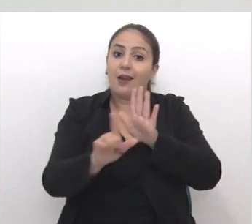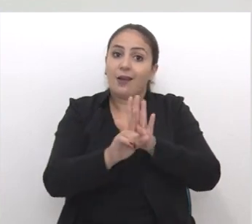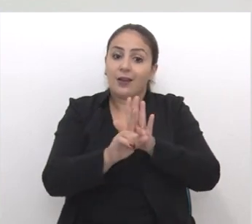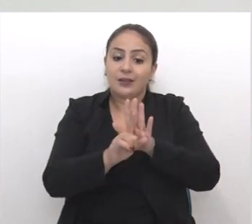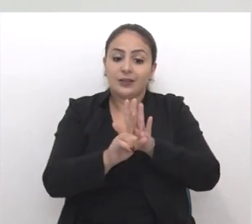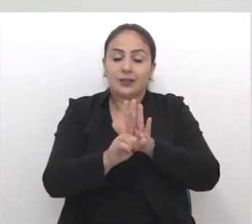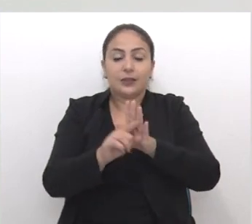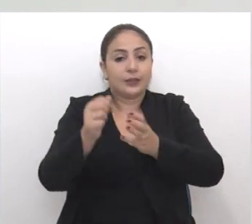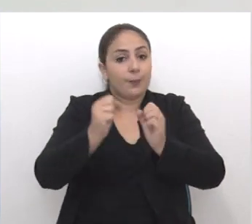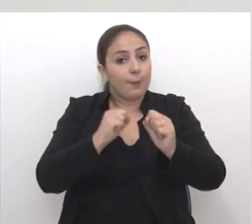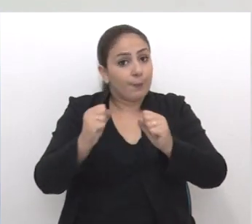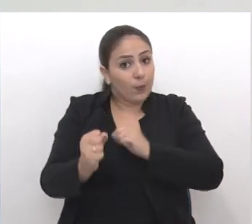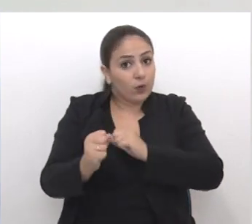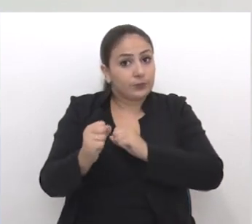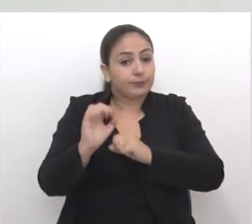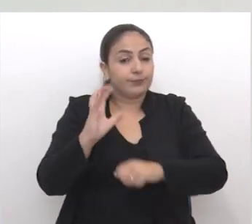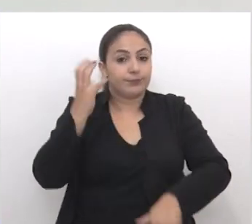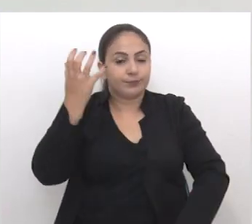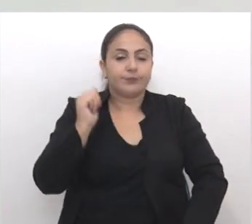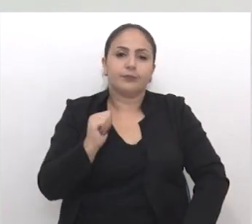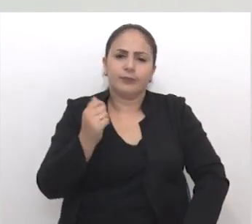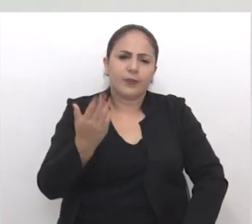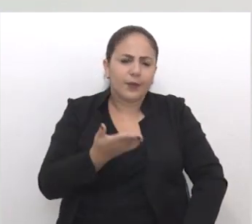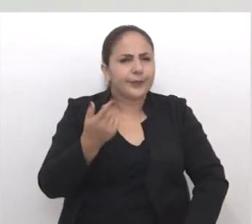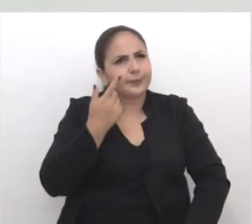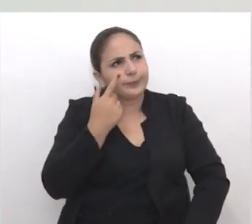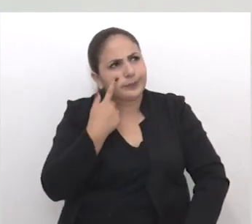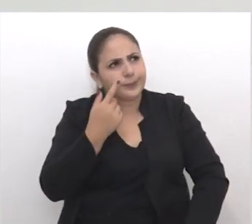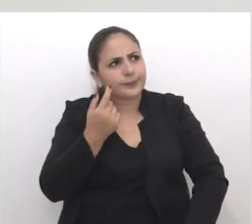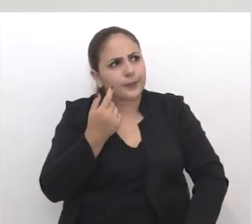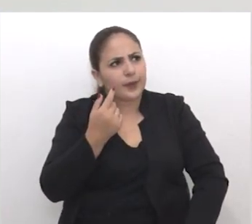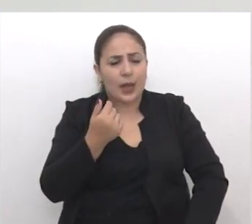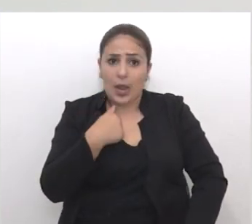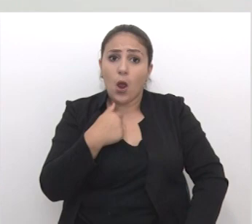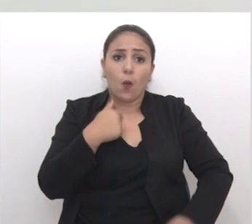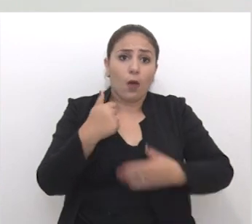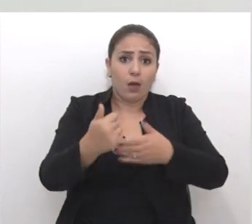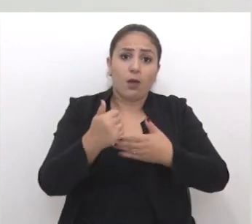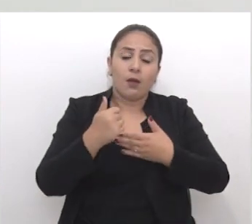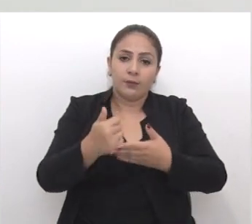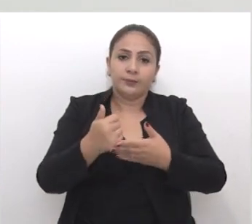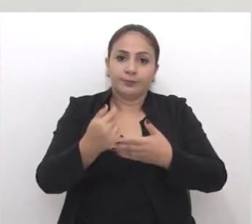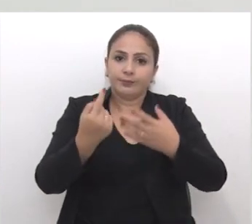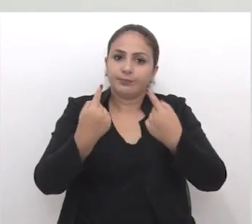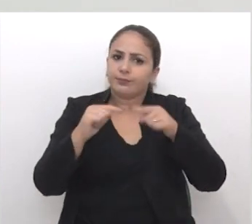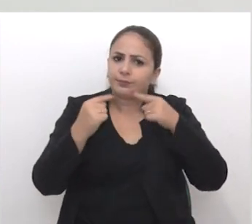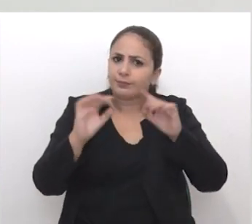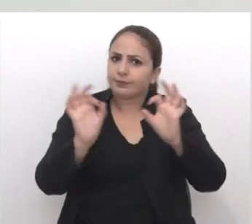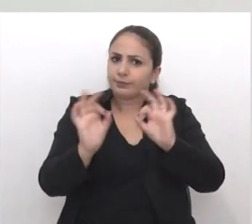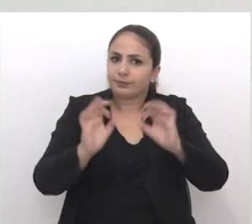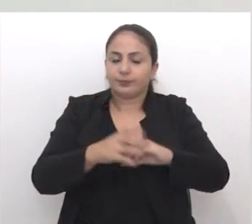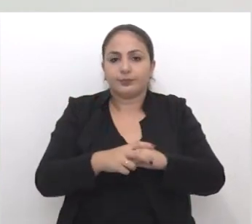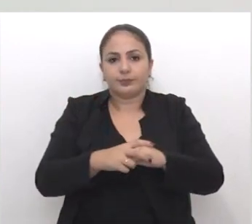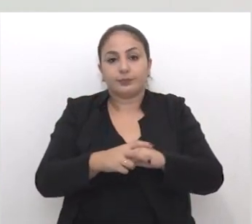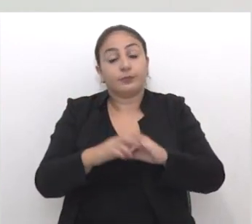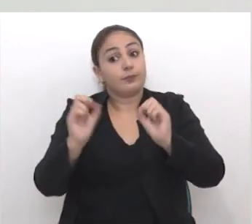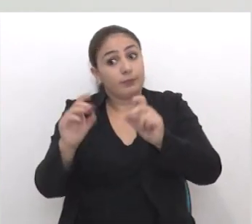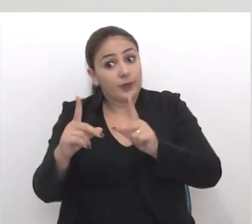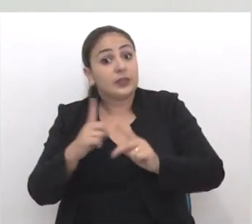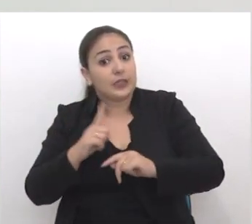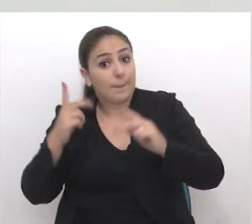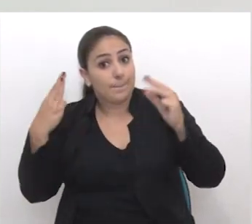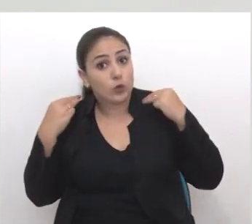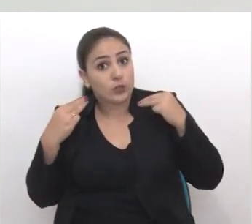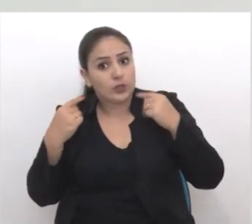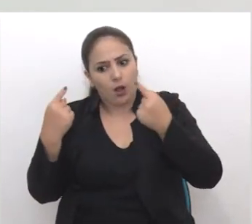que possa acontecer isso. Agora você me pergunta, mas eu levo, ninguém reclamou. Tem motoristas que não